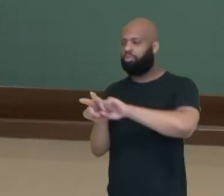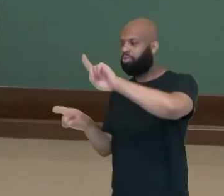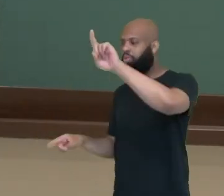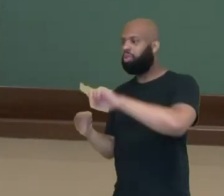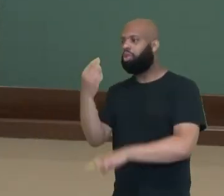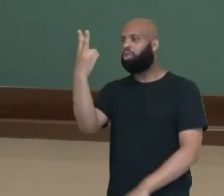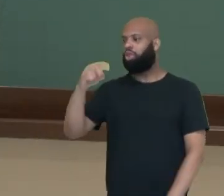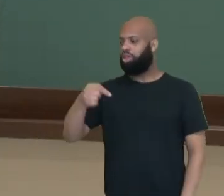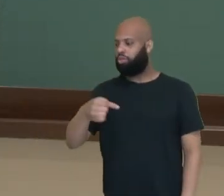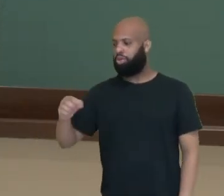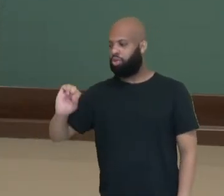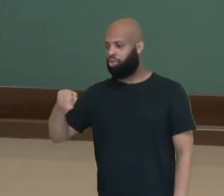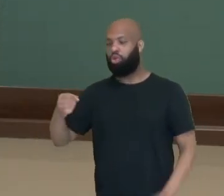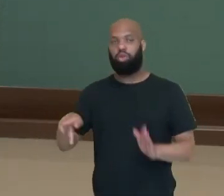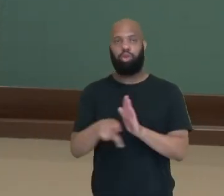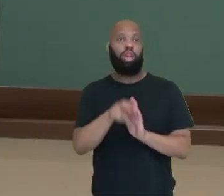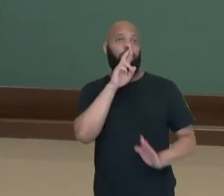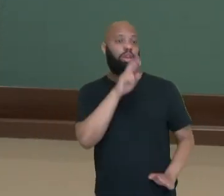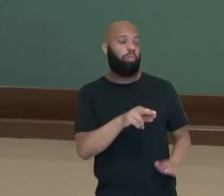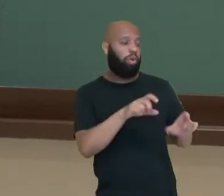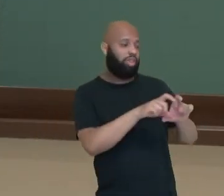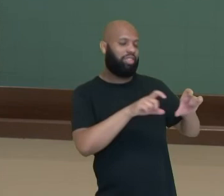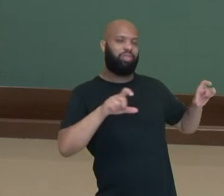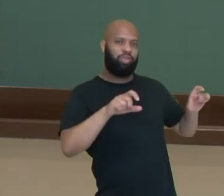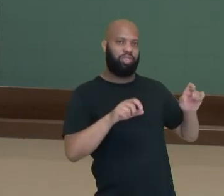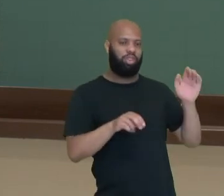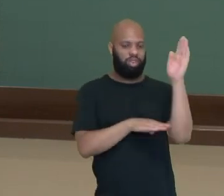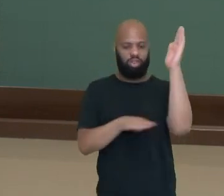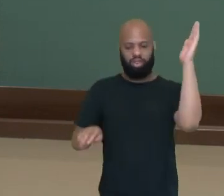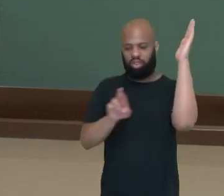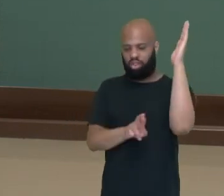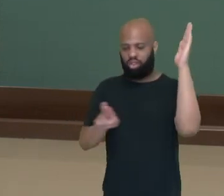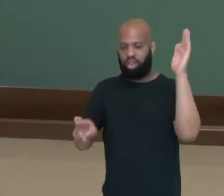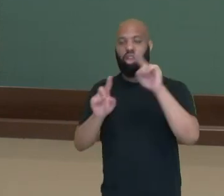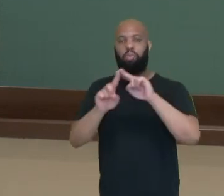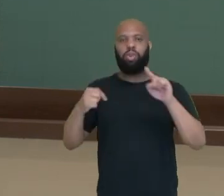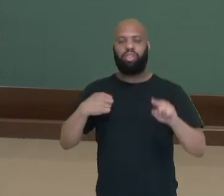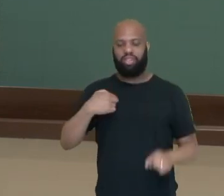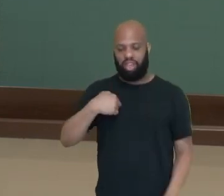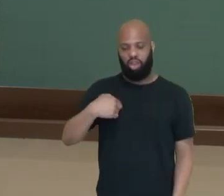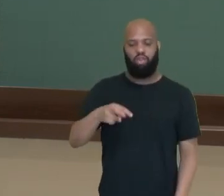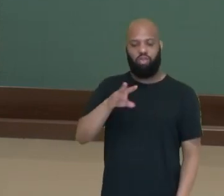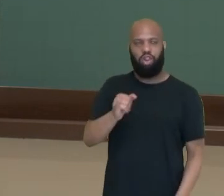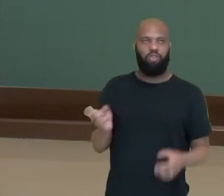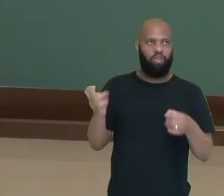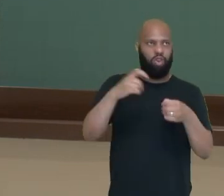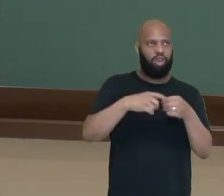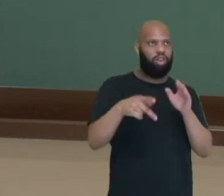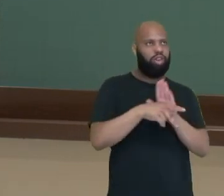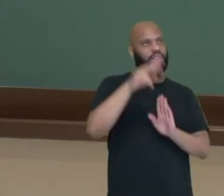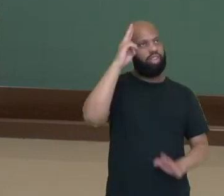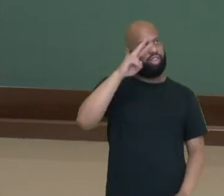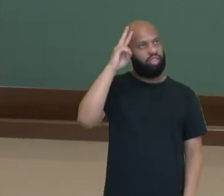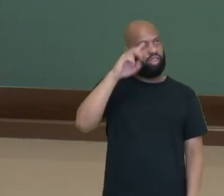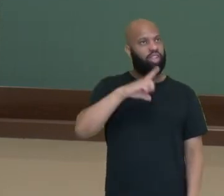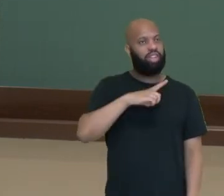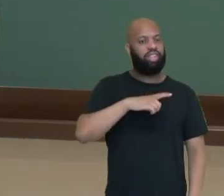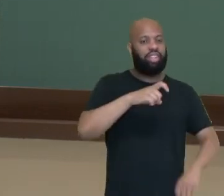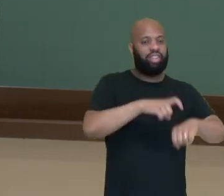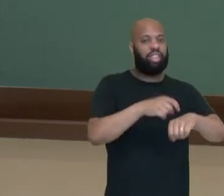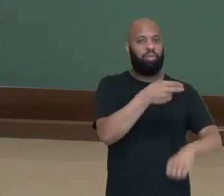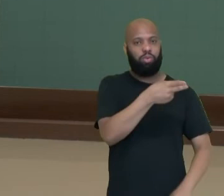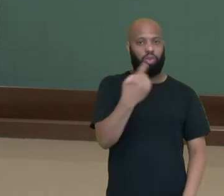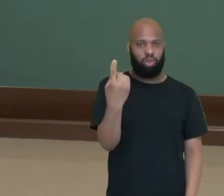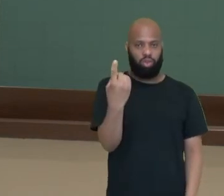números que satisfazem a equação. Mas se eu voltar para a minha história, eu vou ter o tempo igual a 2 e o tempo igual a